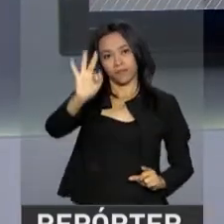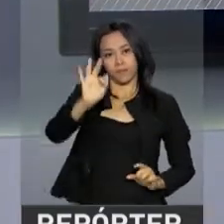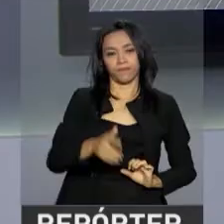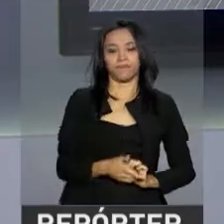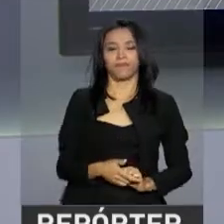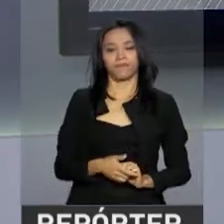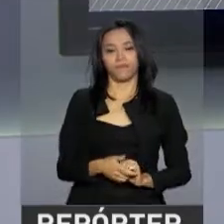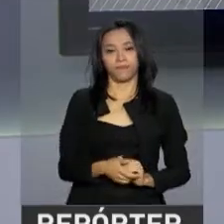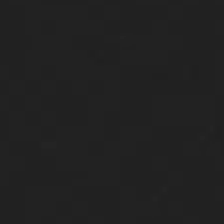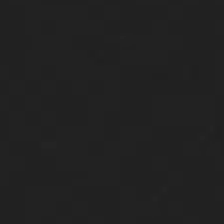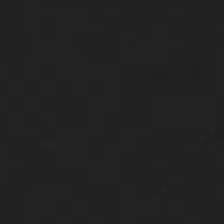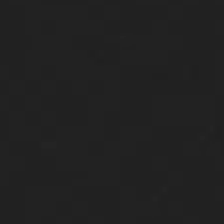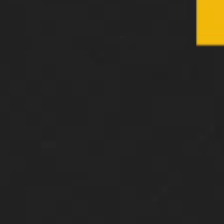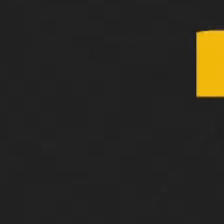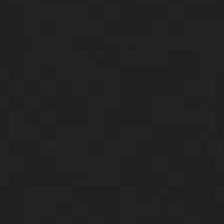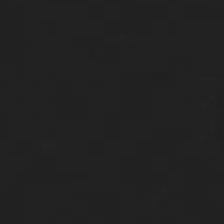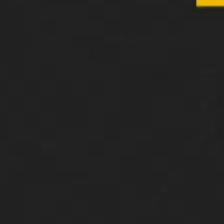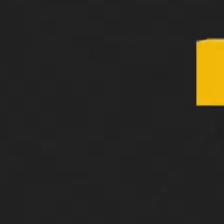federal